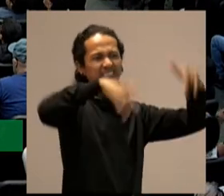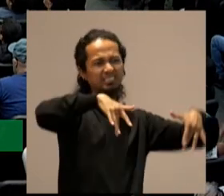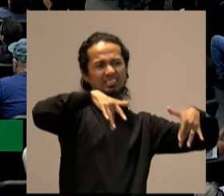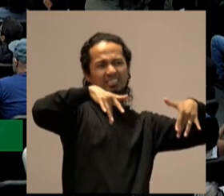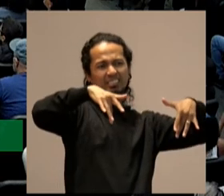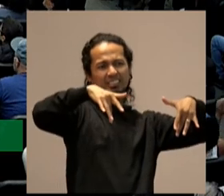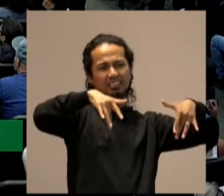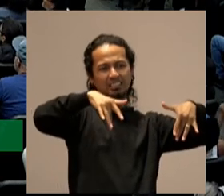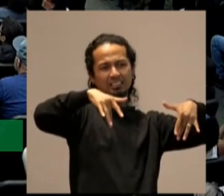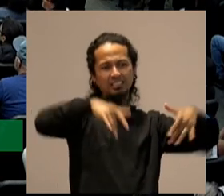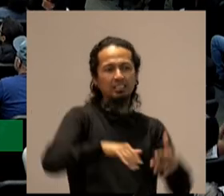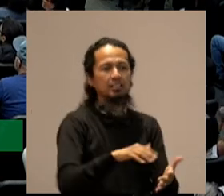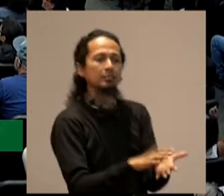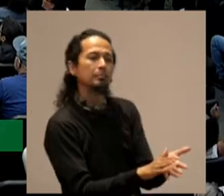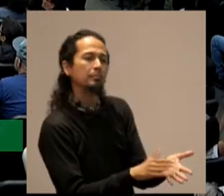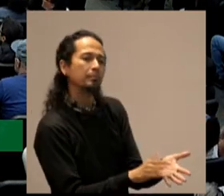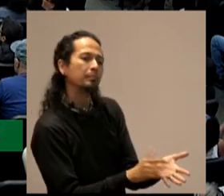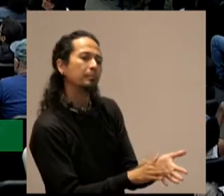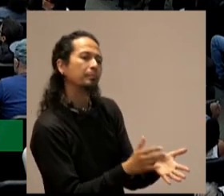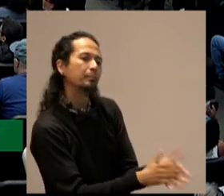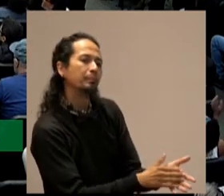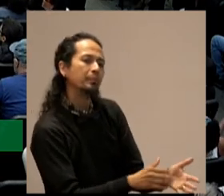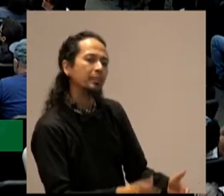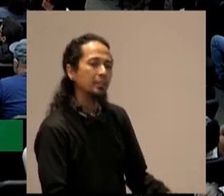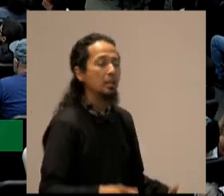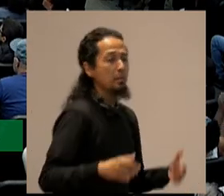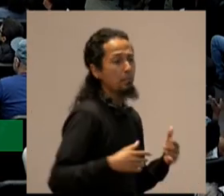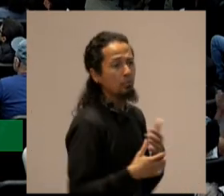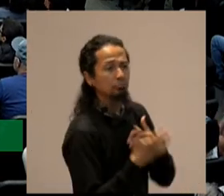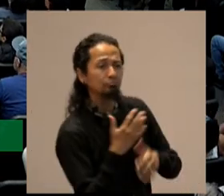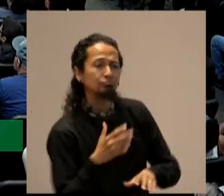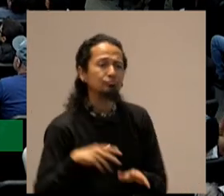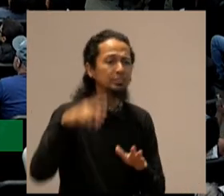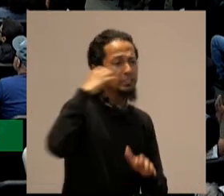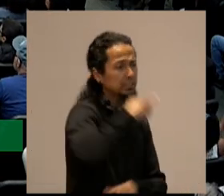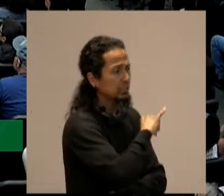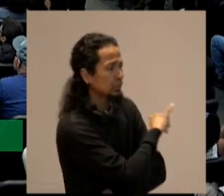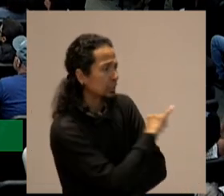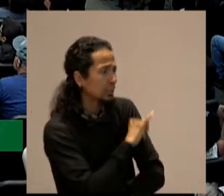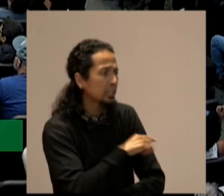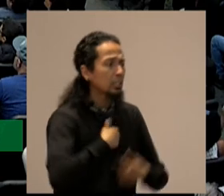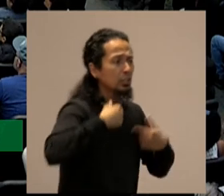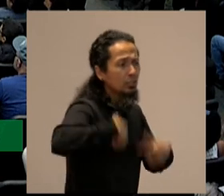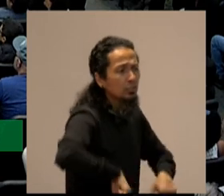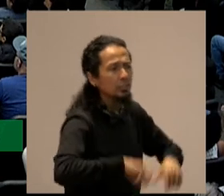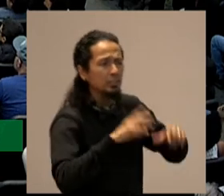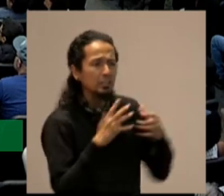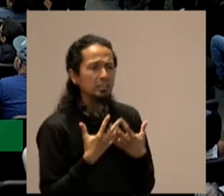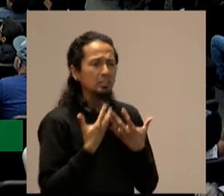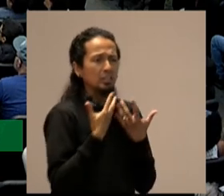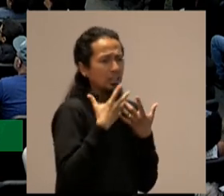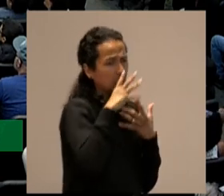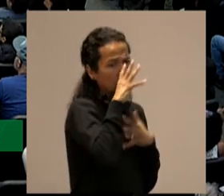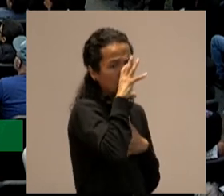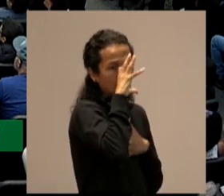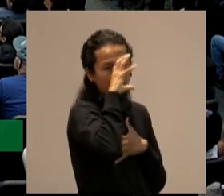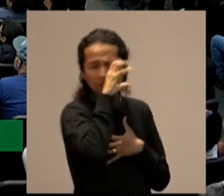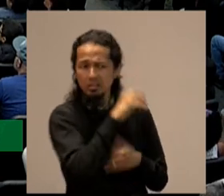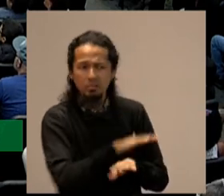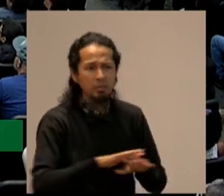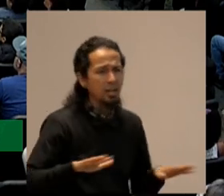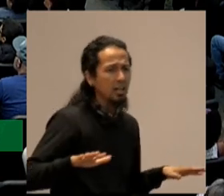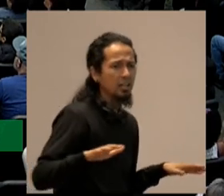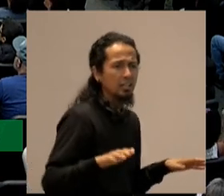pátria amada, por onde andarás? Teus filhos já não aguentam mais. Você que não